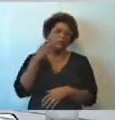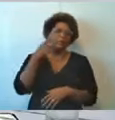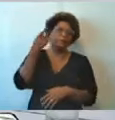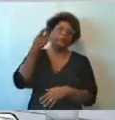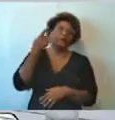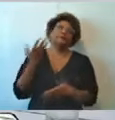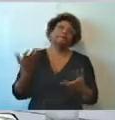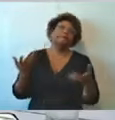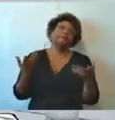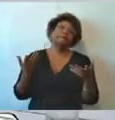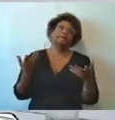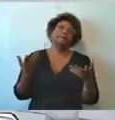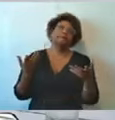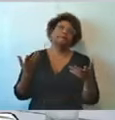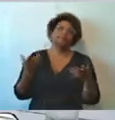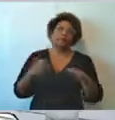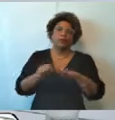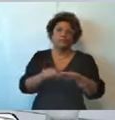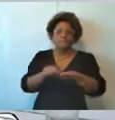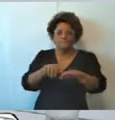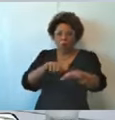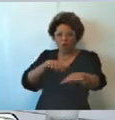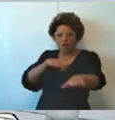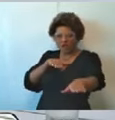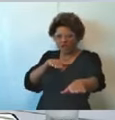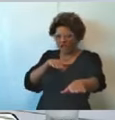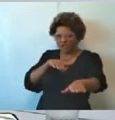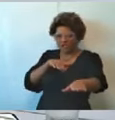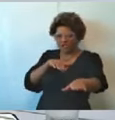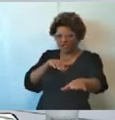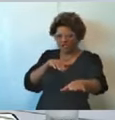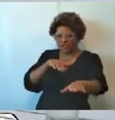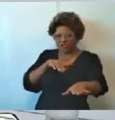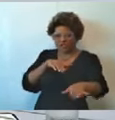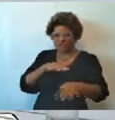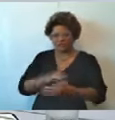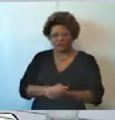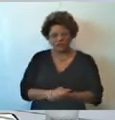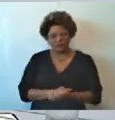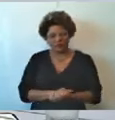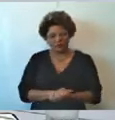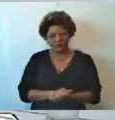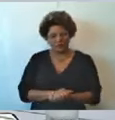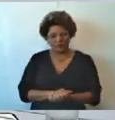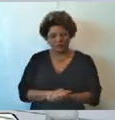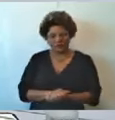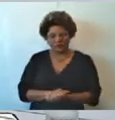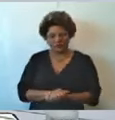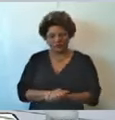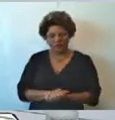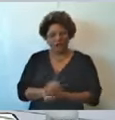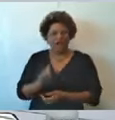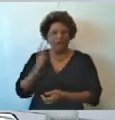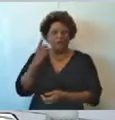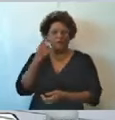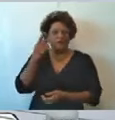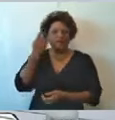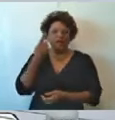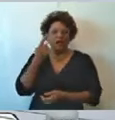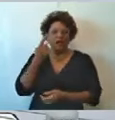pensa motofaixa, a gente nunca pensou, ninguém, né, Júnior, esse tempo todo, nunca pensou em ter uma motofaixa seguindo uma linha